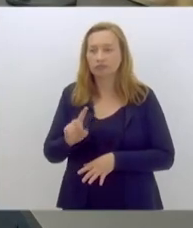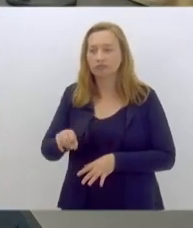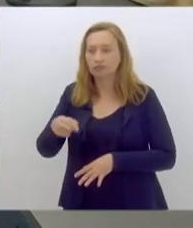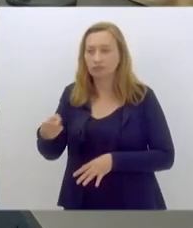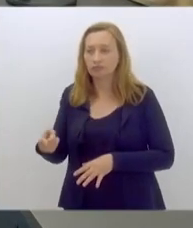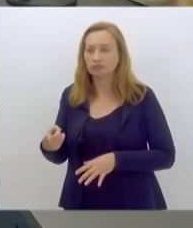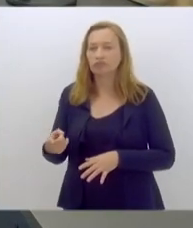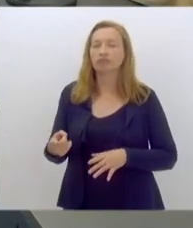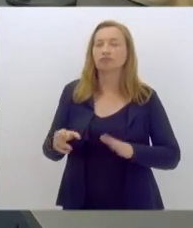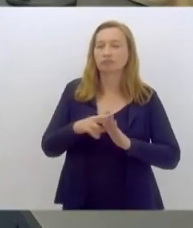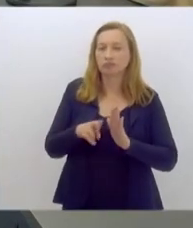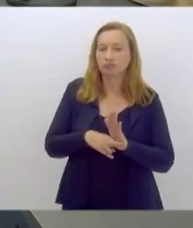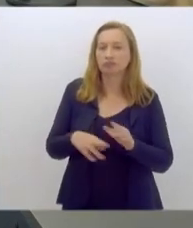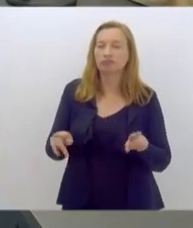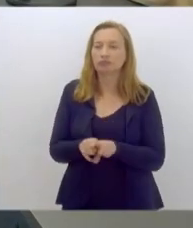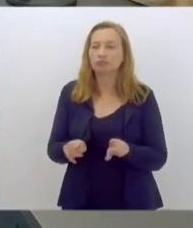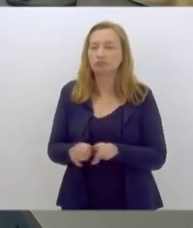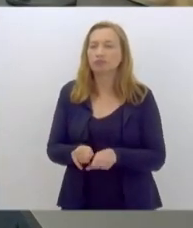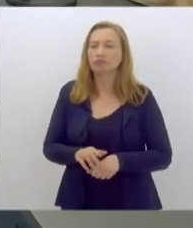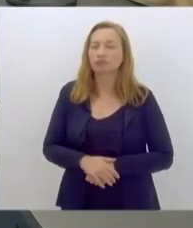outros critérios também